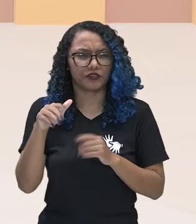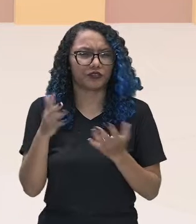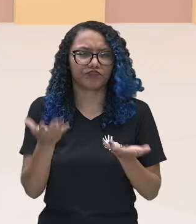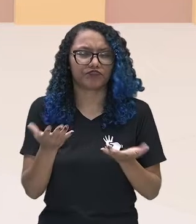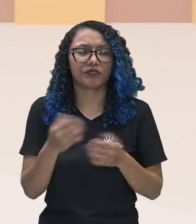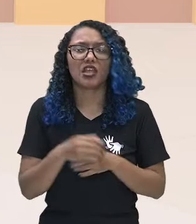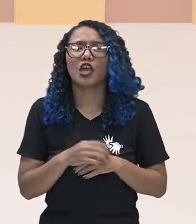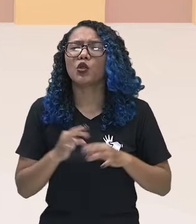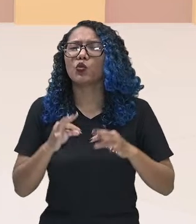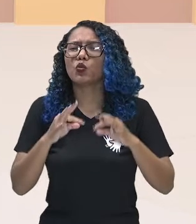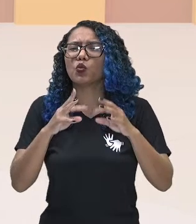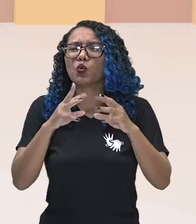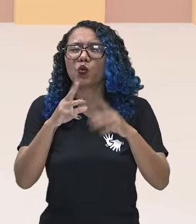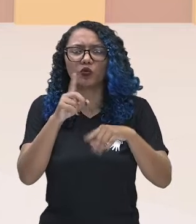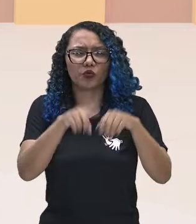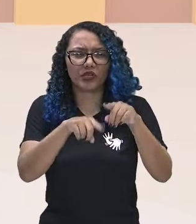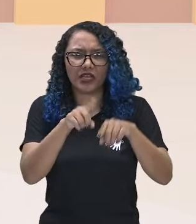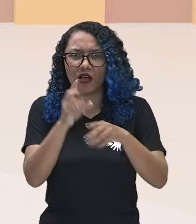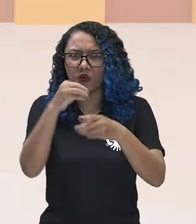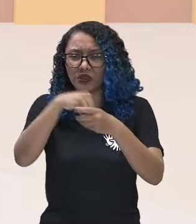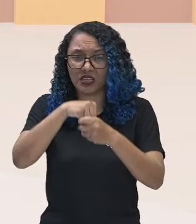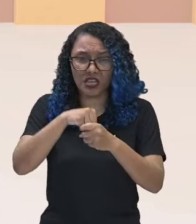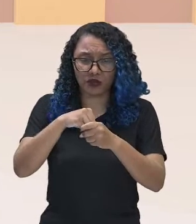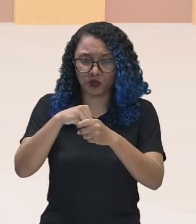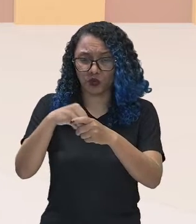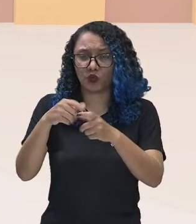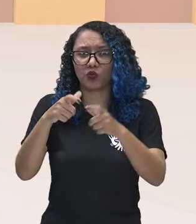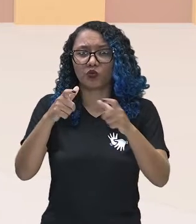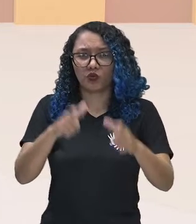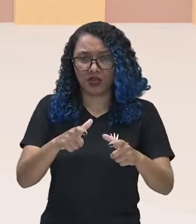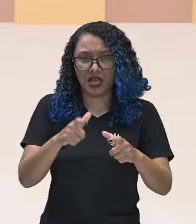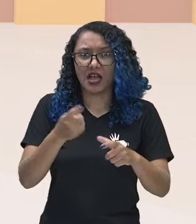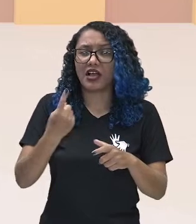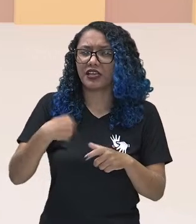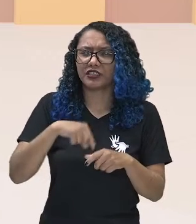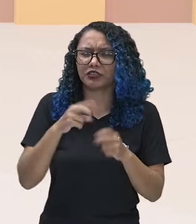que os nossos sentidos conseguem captar, eles